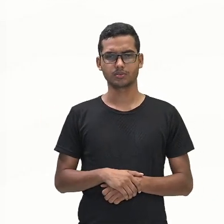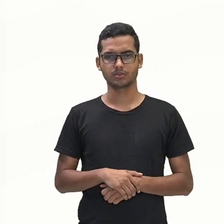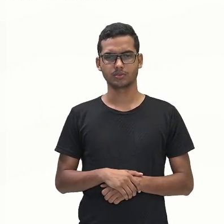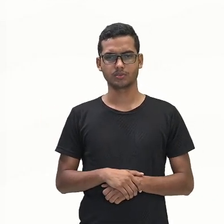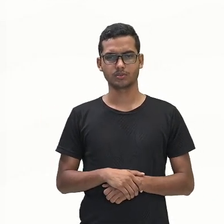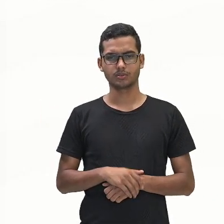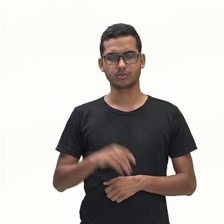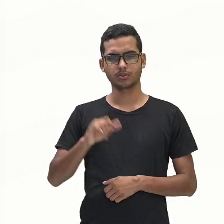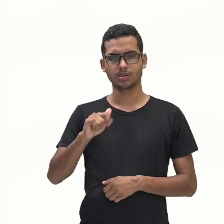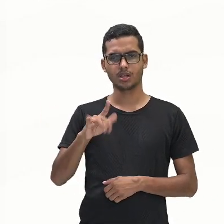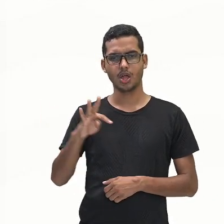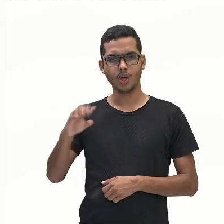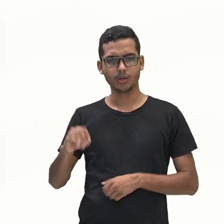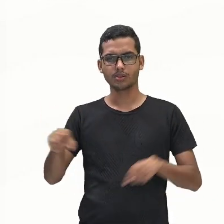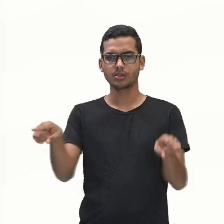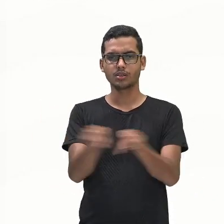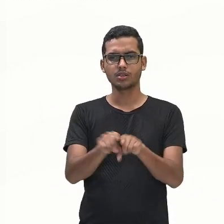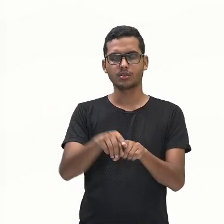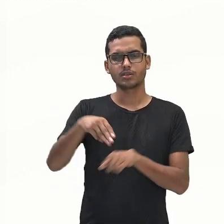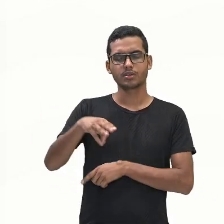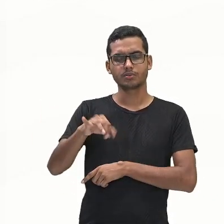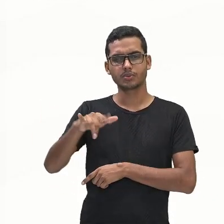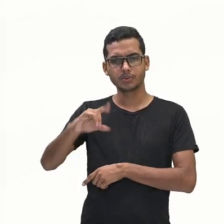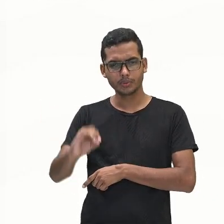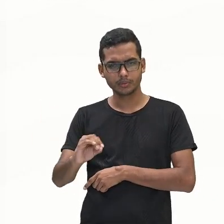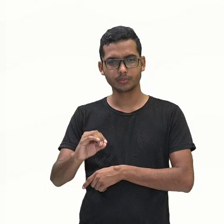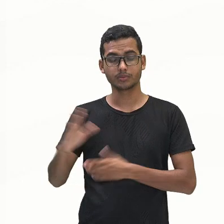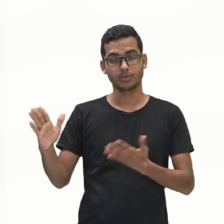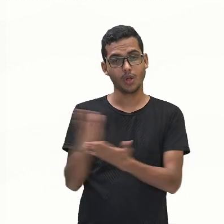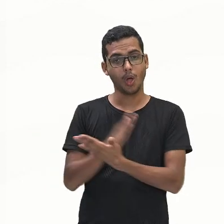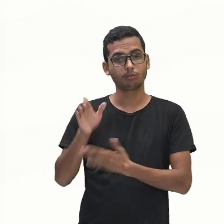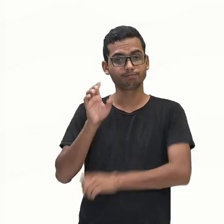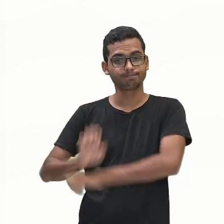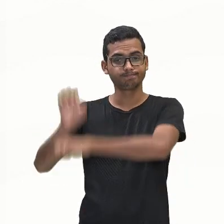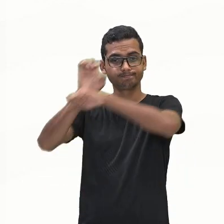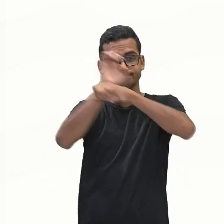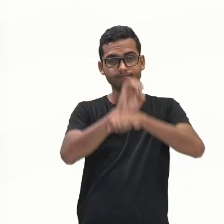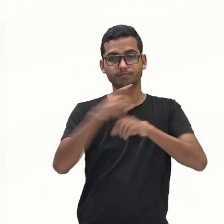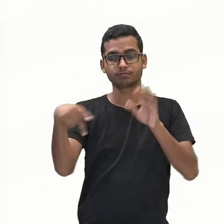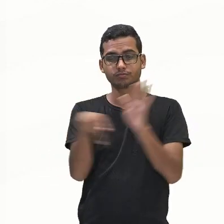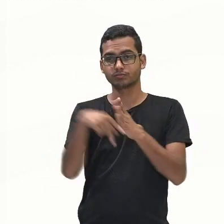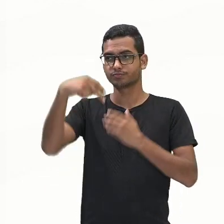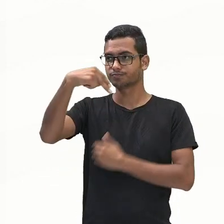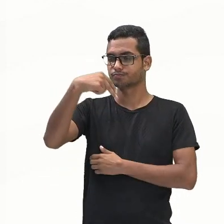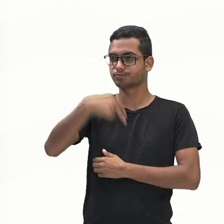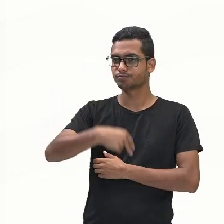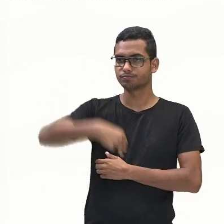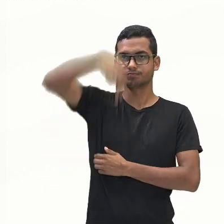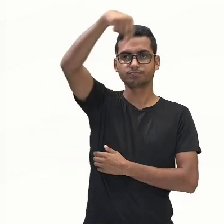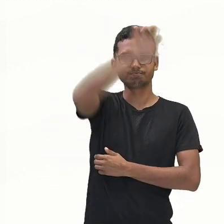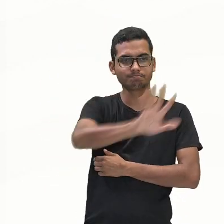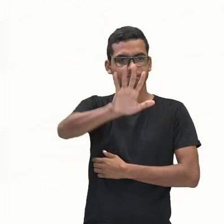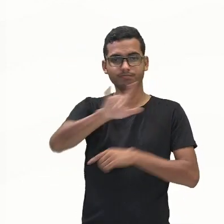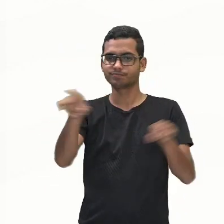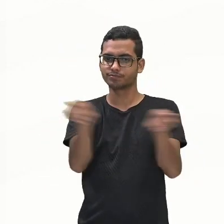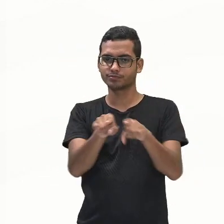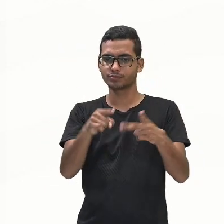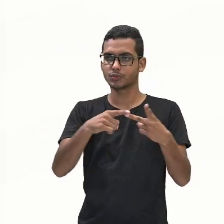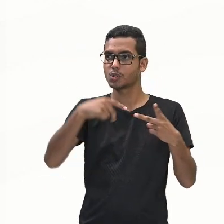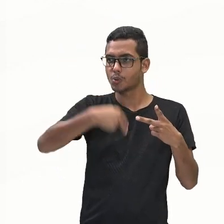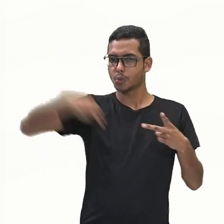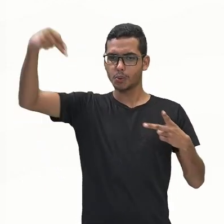médio, tá bom? Seria o mais baixo, né? Como é o caso aí de alguns estados da região norte e também da região